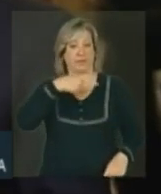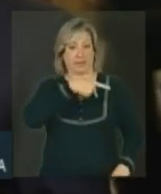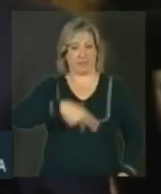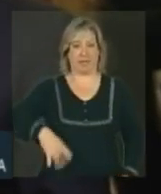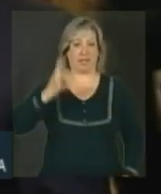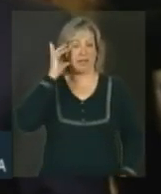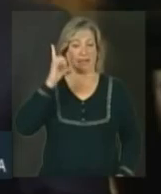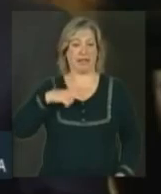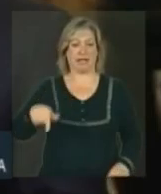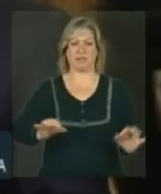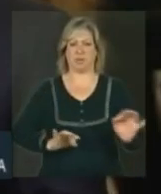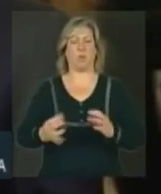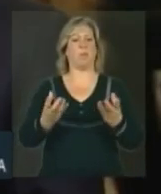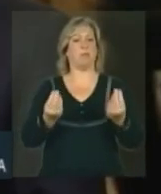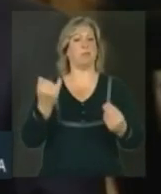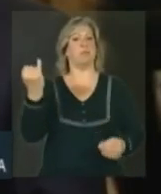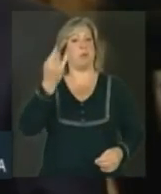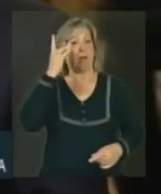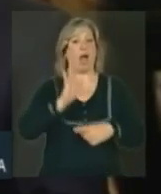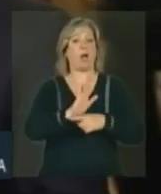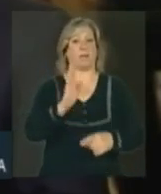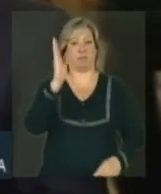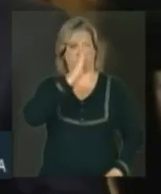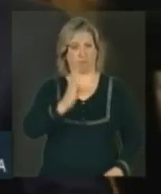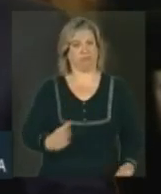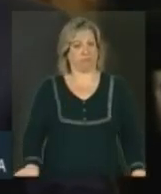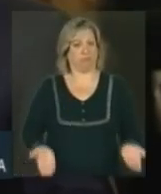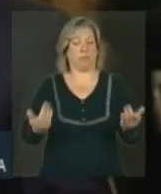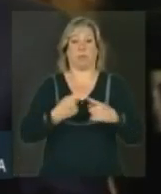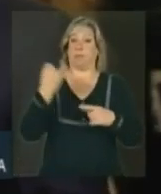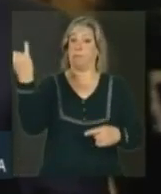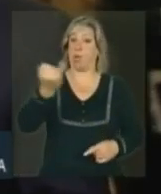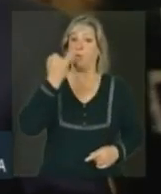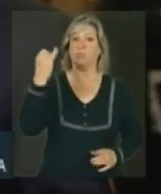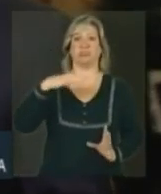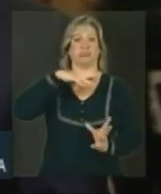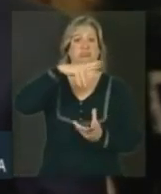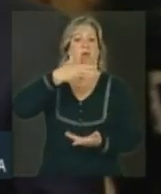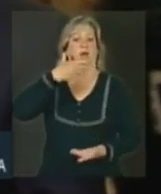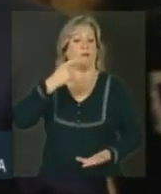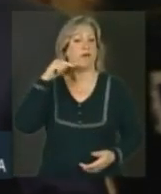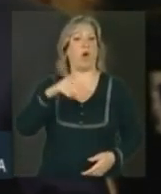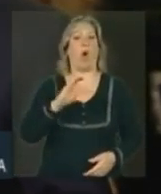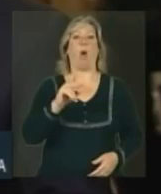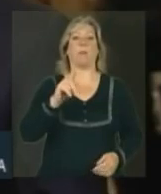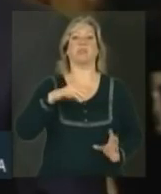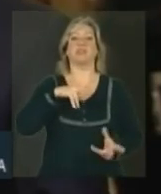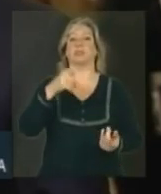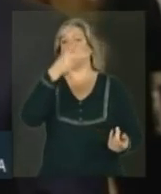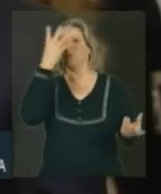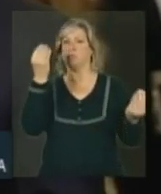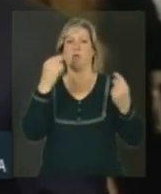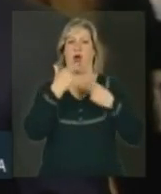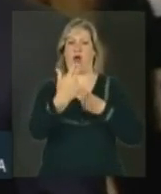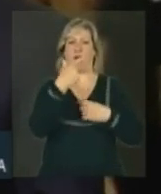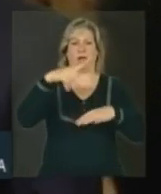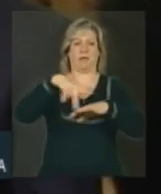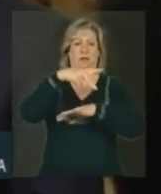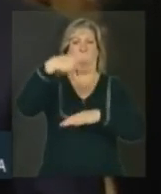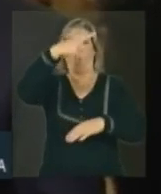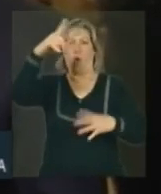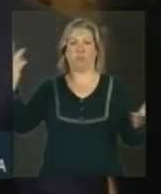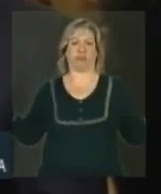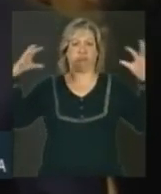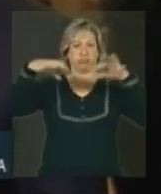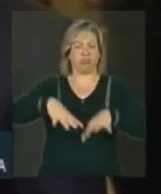nesse projeto um projeto muito importante para o Brasil, pela importância que tem para a promoção do Brasil no mundo, para que o mundo conheça a nova realidade do nosso